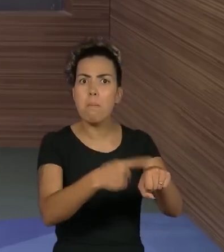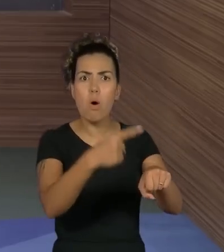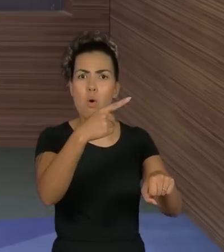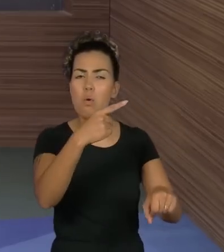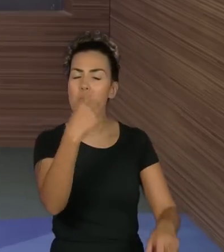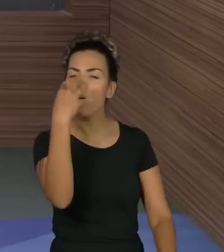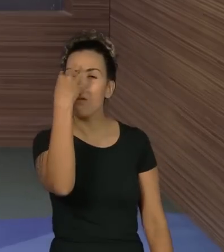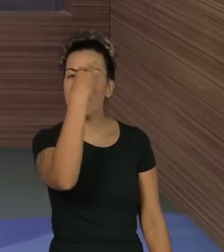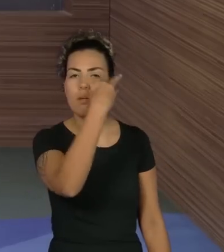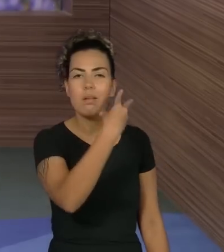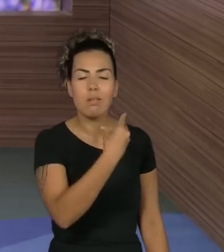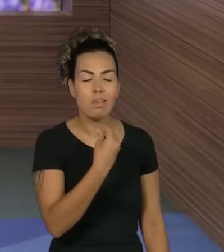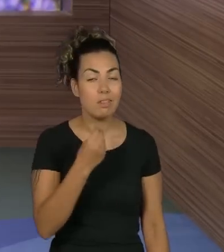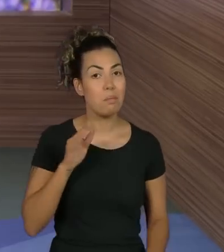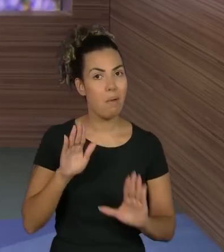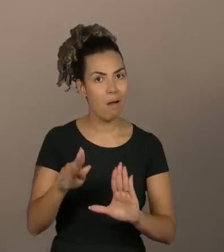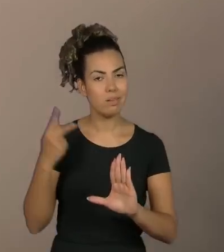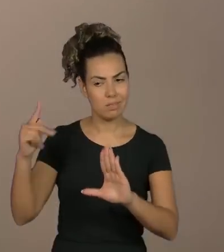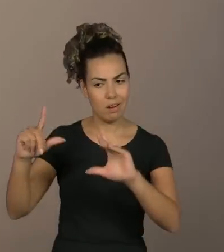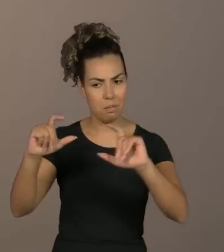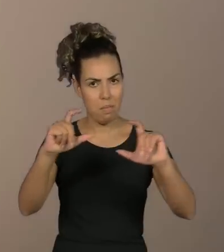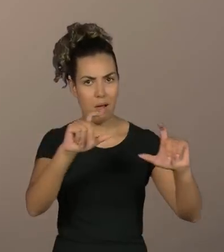para a preservação ambiental.